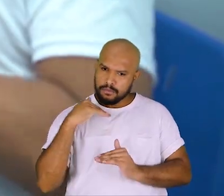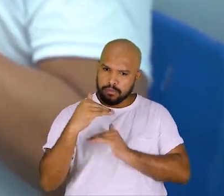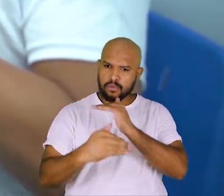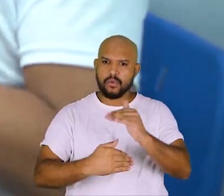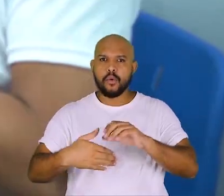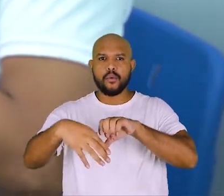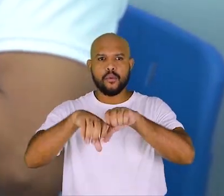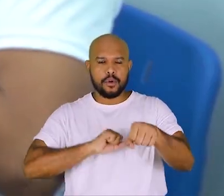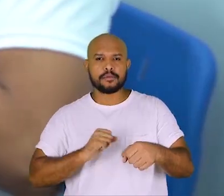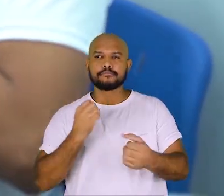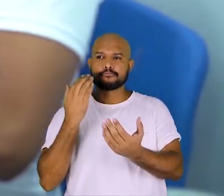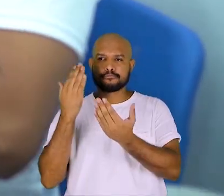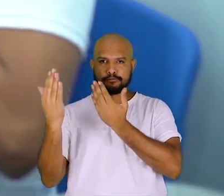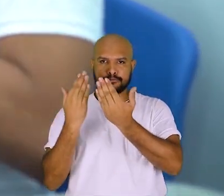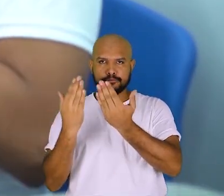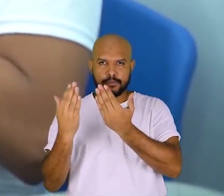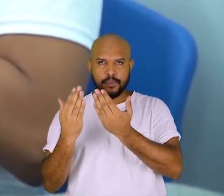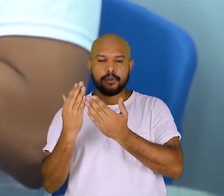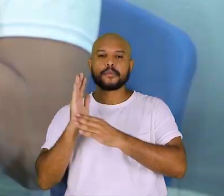com o nosso povo,